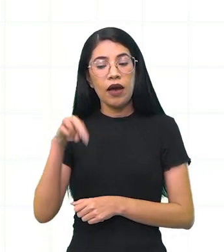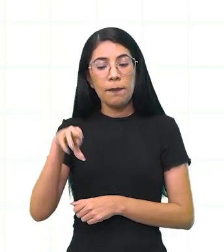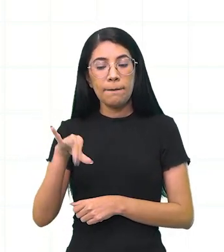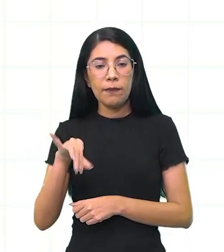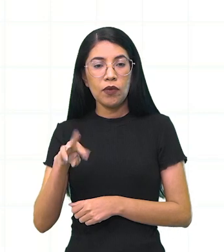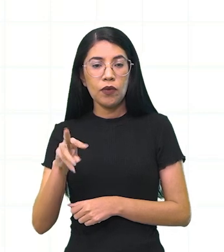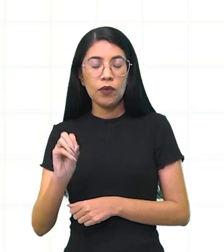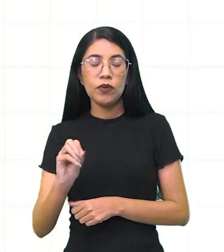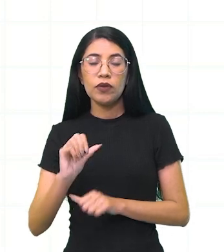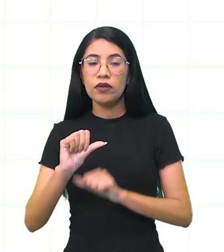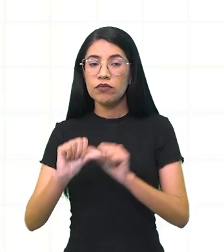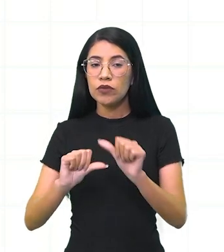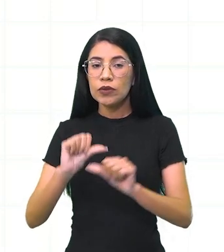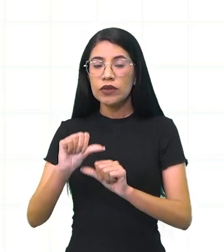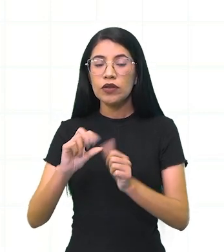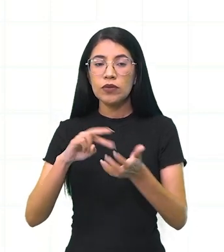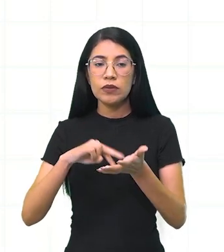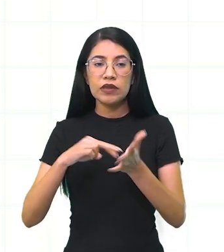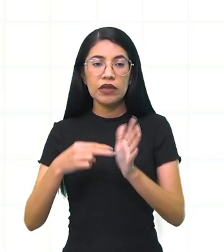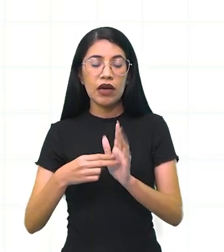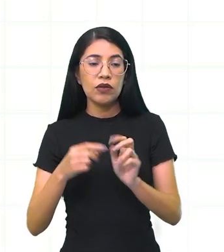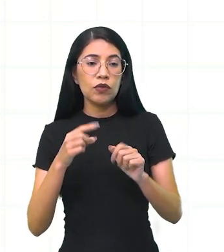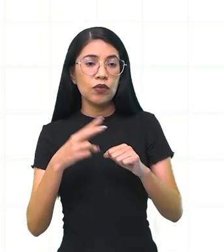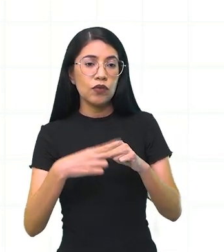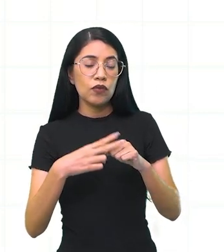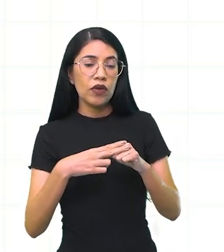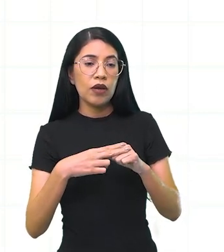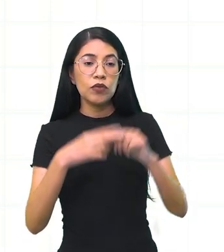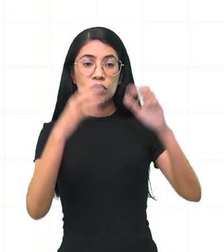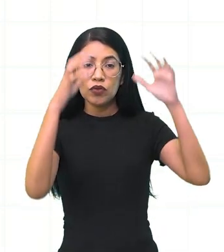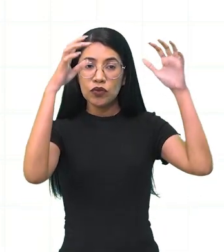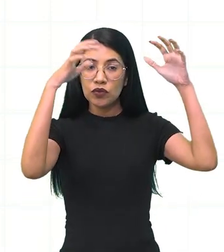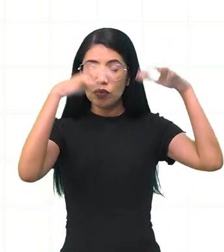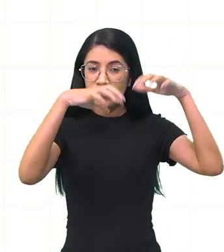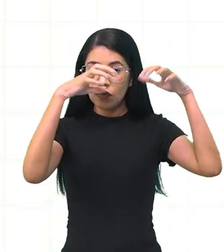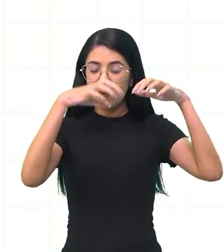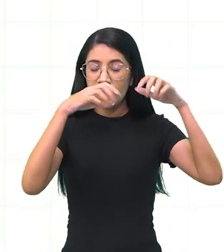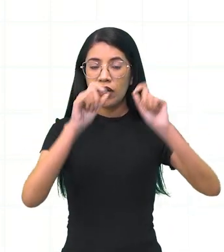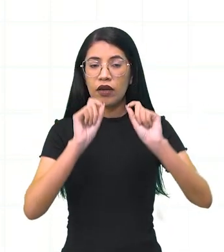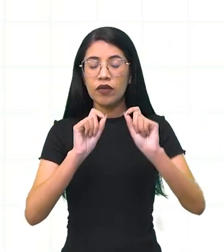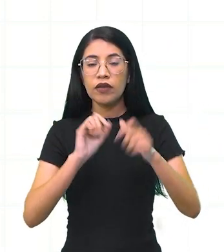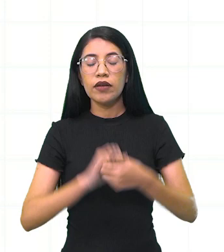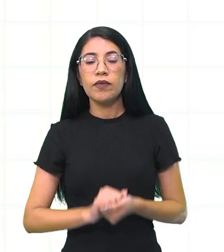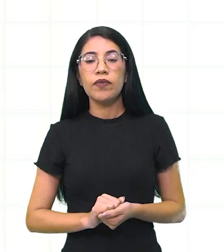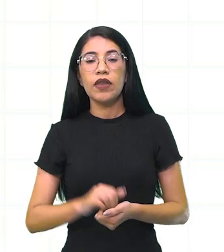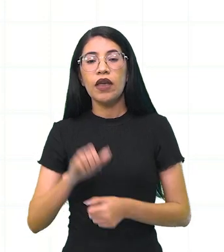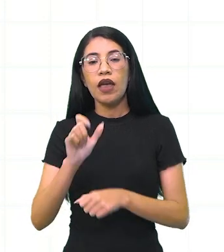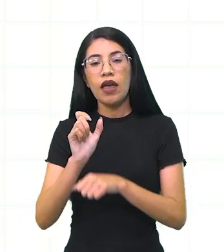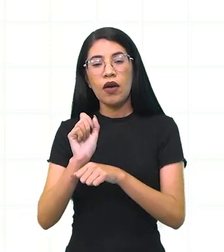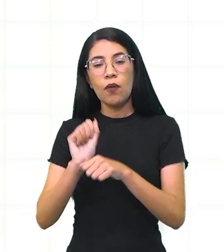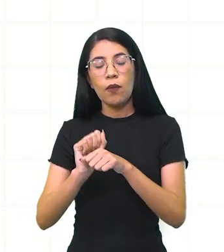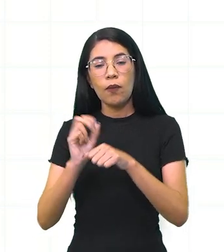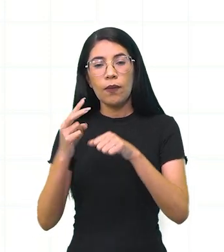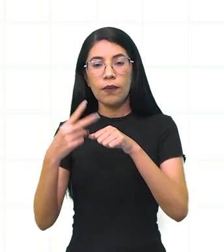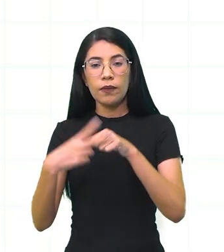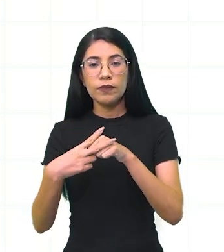modificando, ou seja, alterando o sentido do verbo choveu, eu chamo de